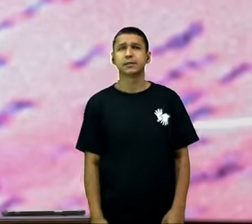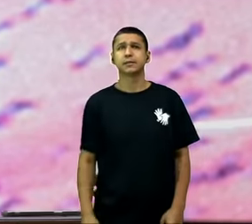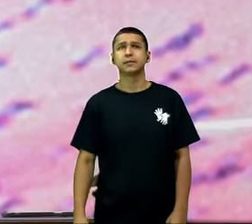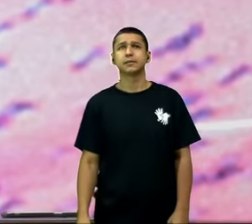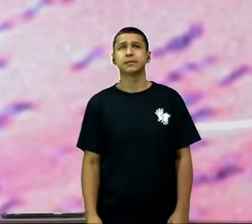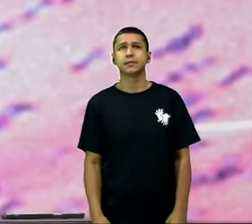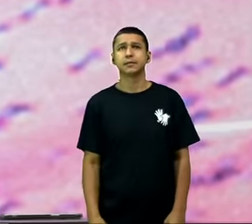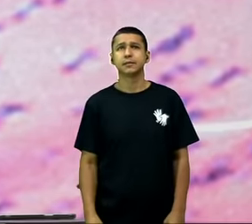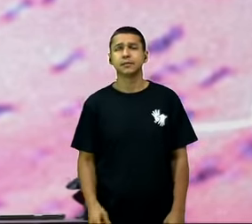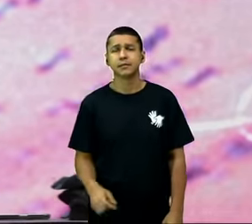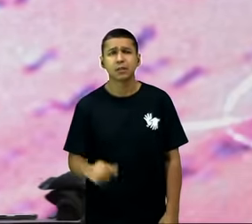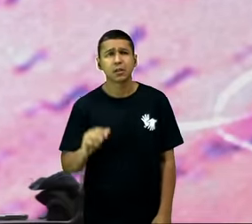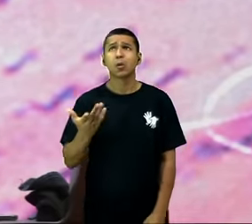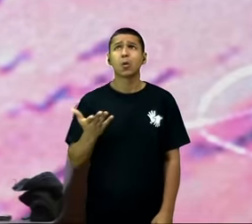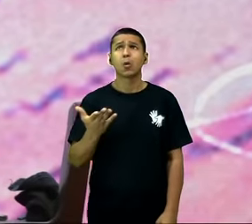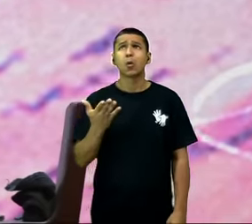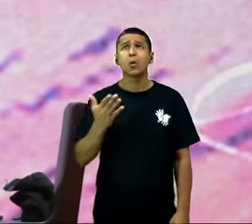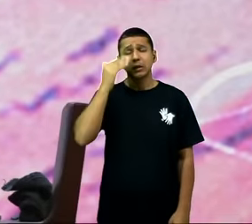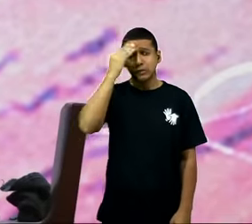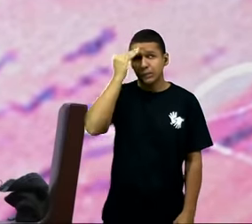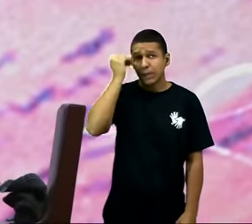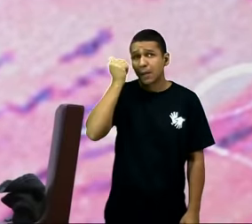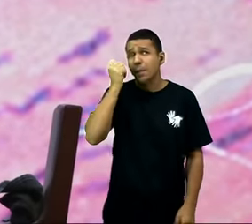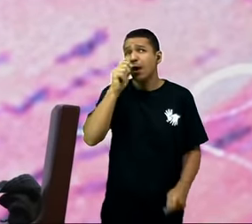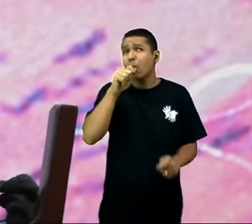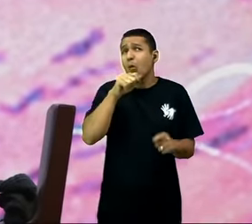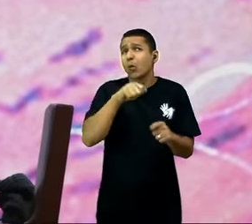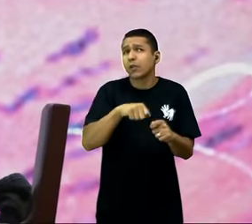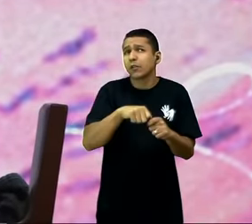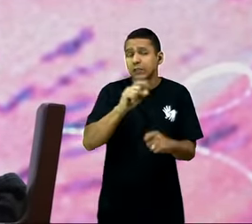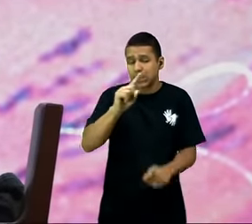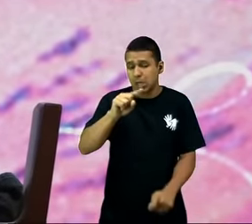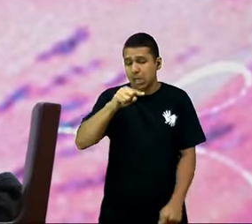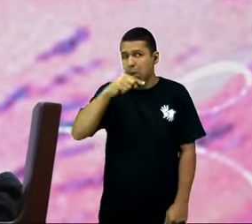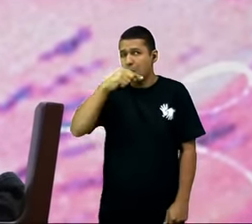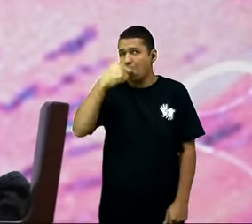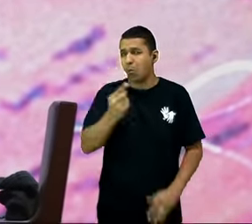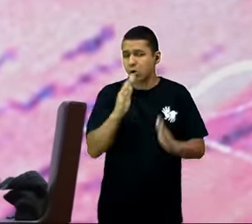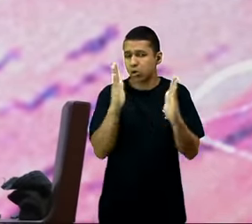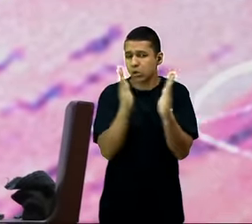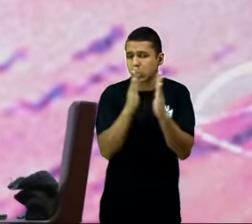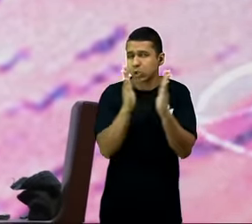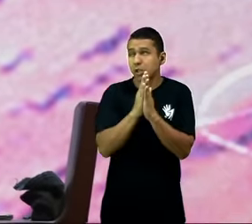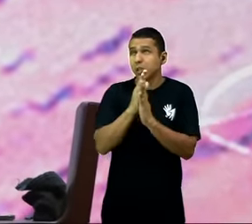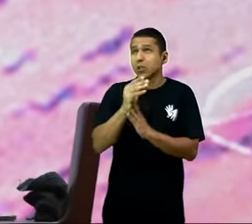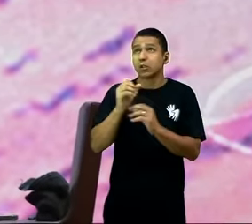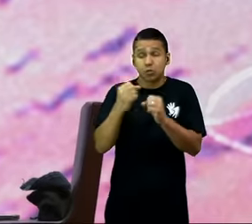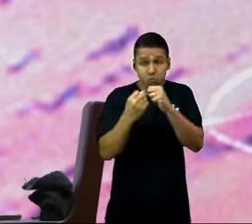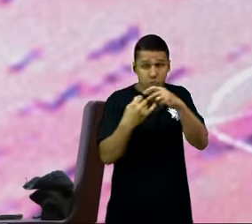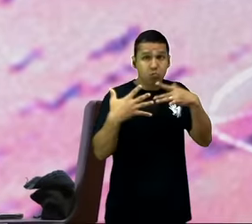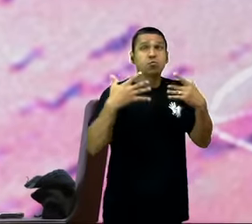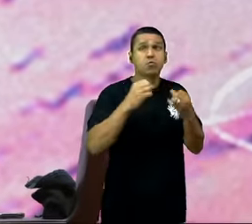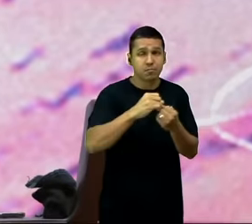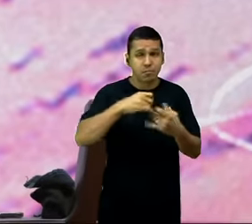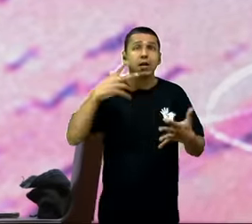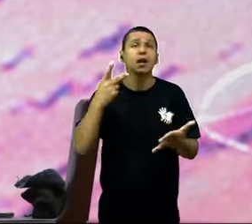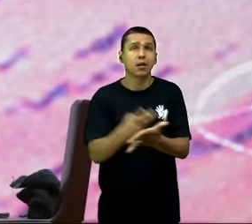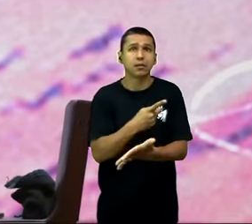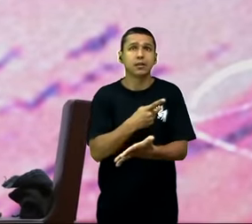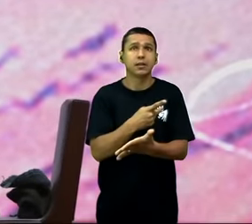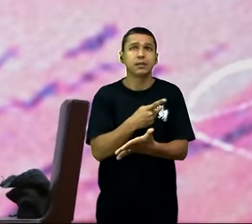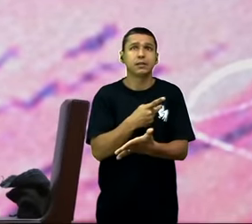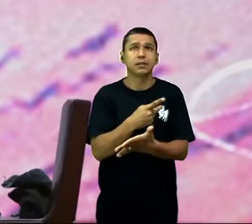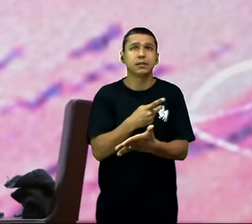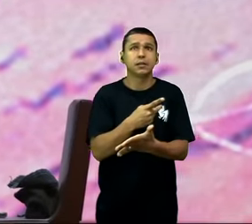que saber o que fazer depois que as orações são respondidas é tão importante quanto orar?